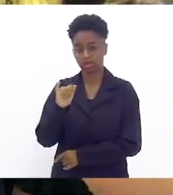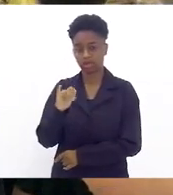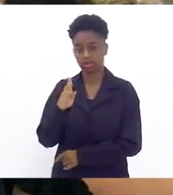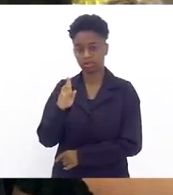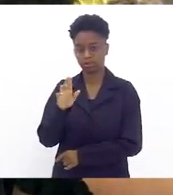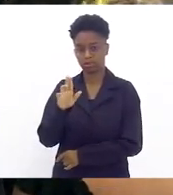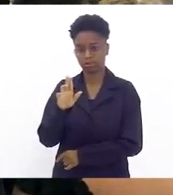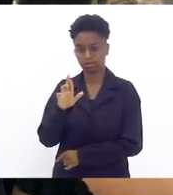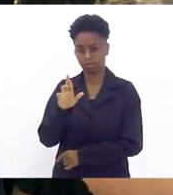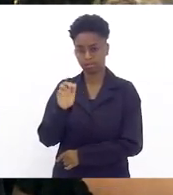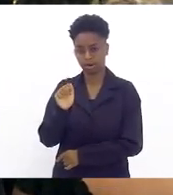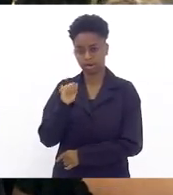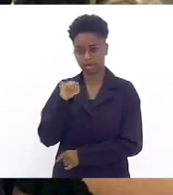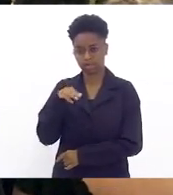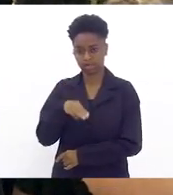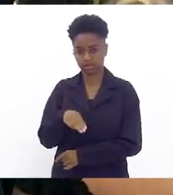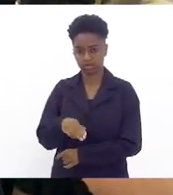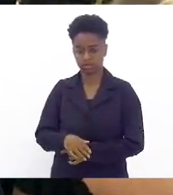sim